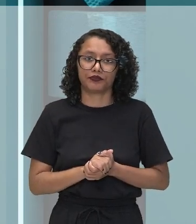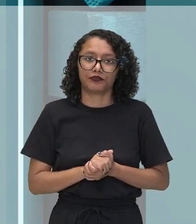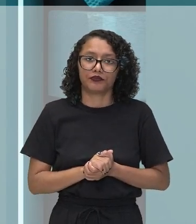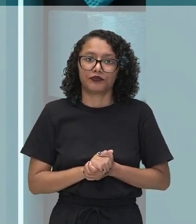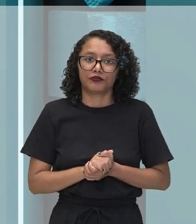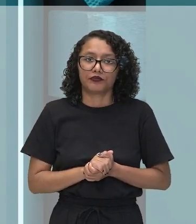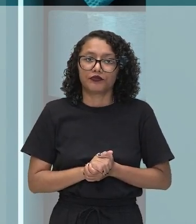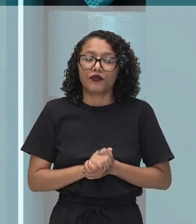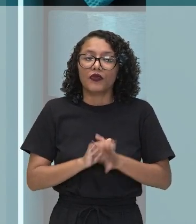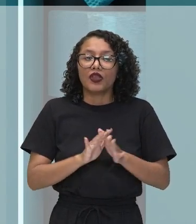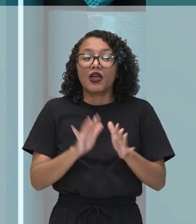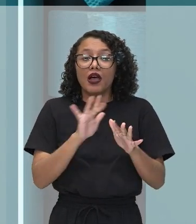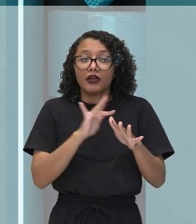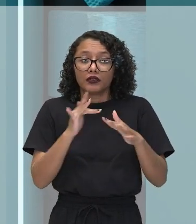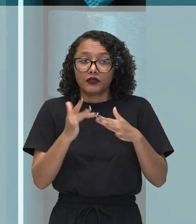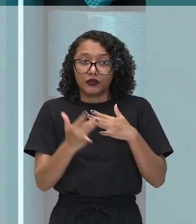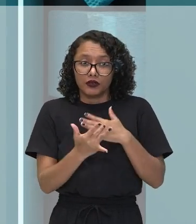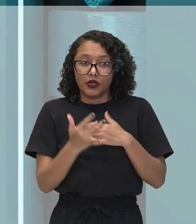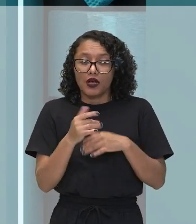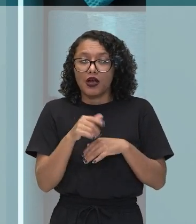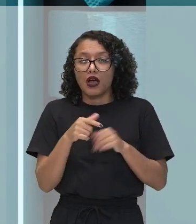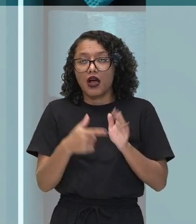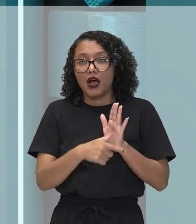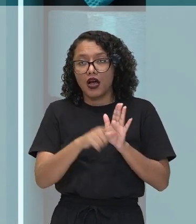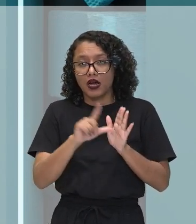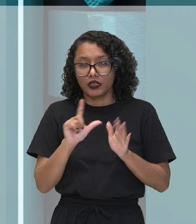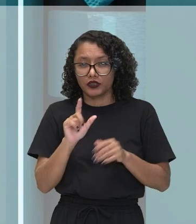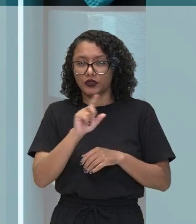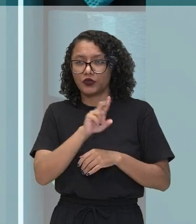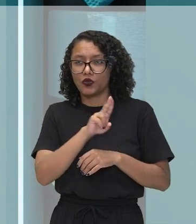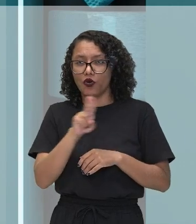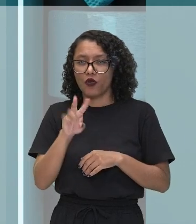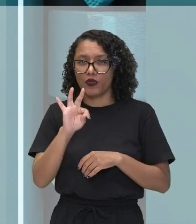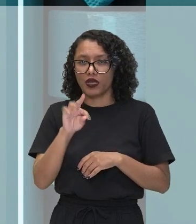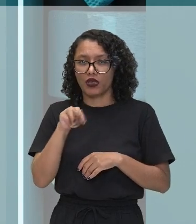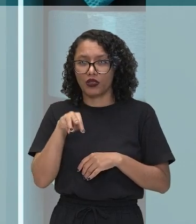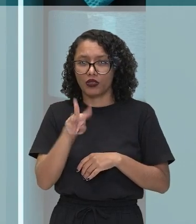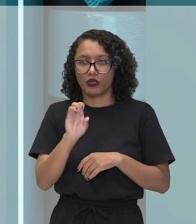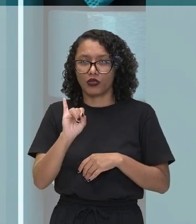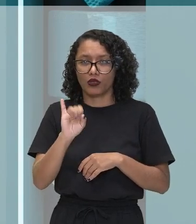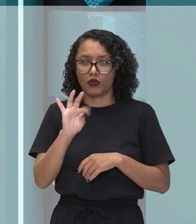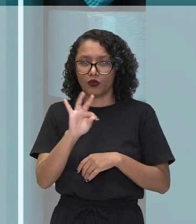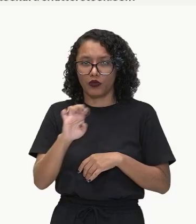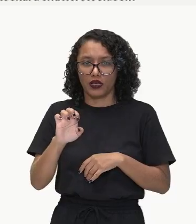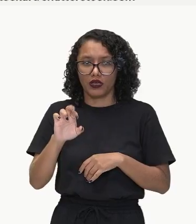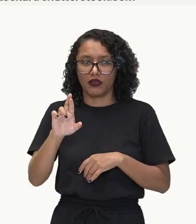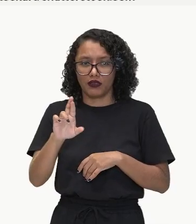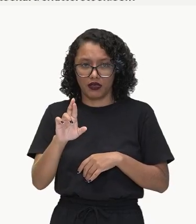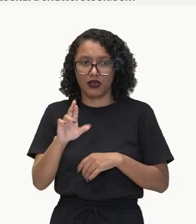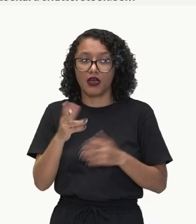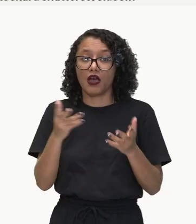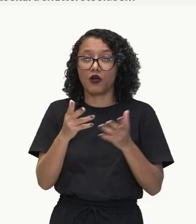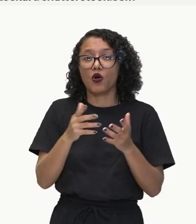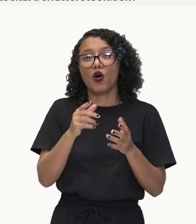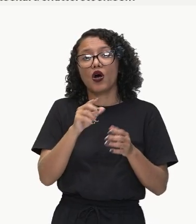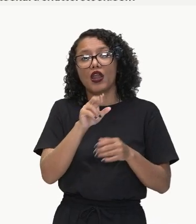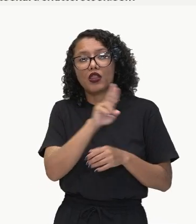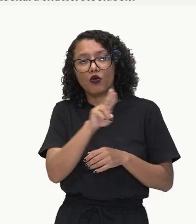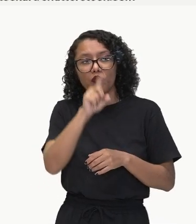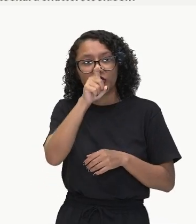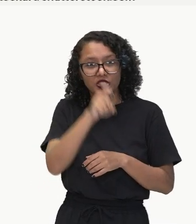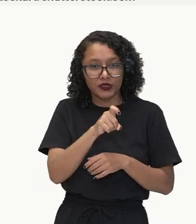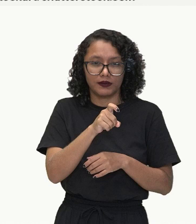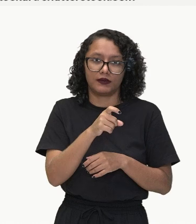a rede social que se chamava Twitter, hoje se chama X, né? Então vamos analisar, observe aí. Então temos aí,